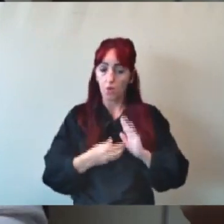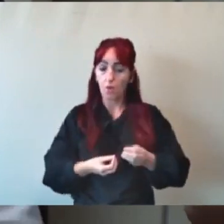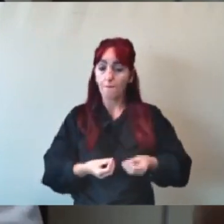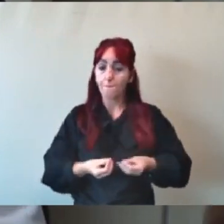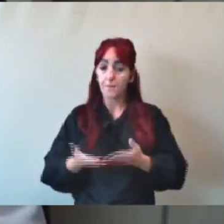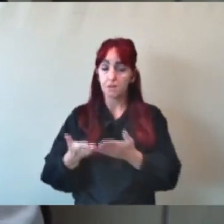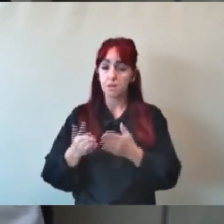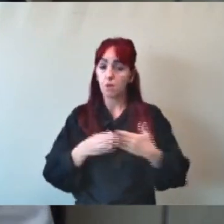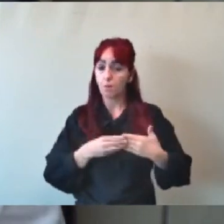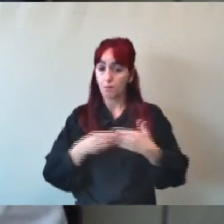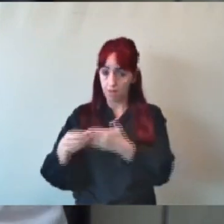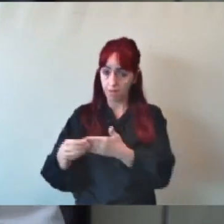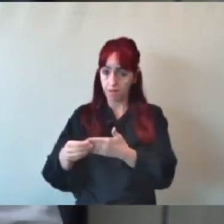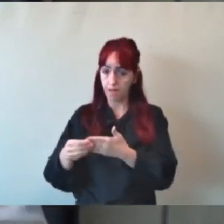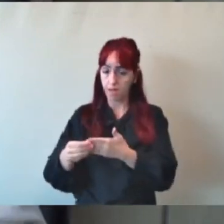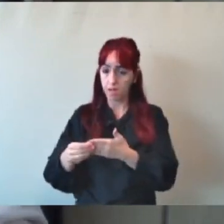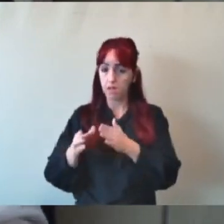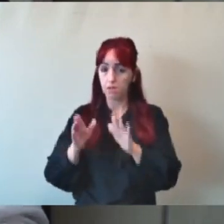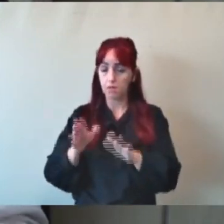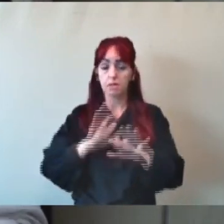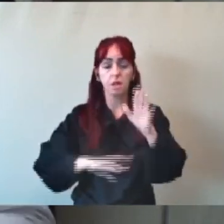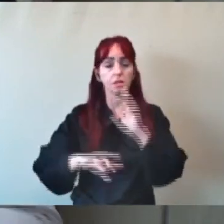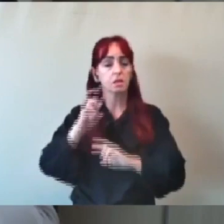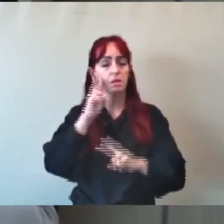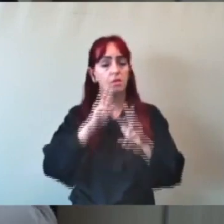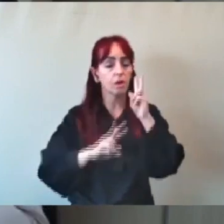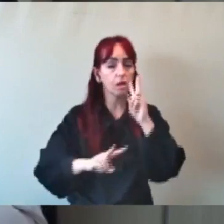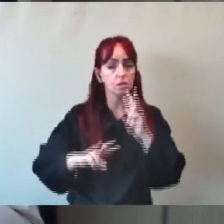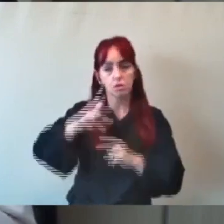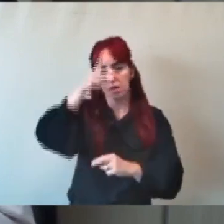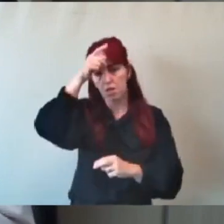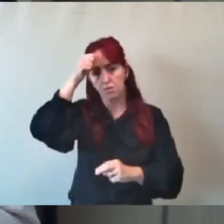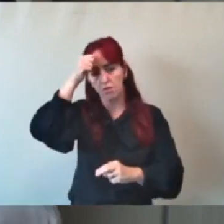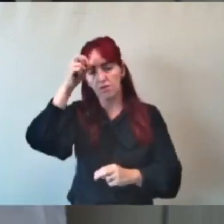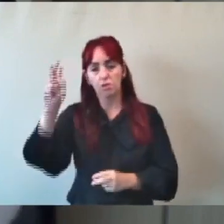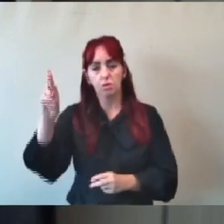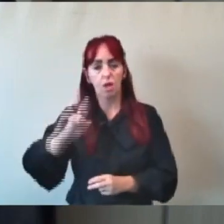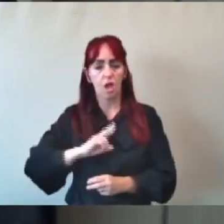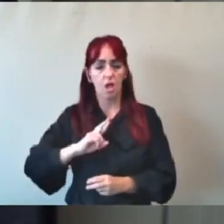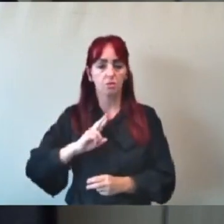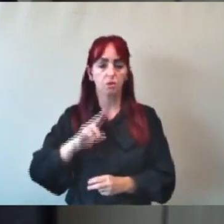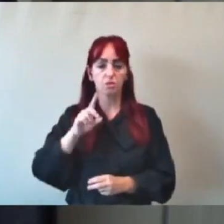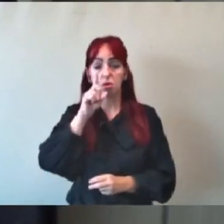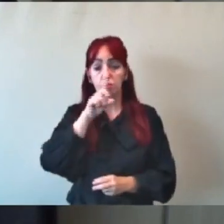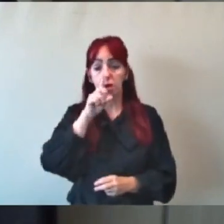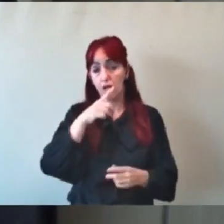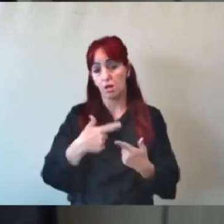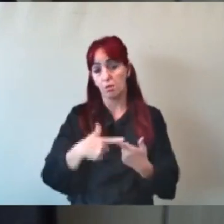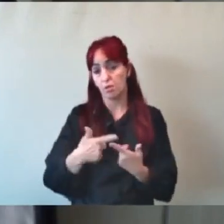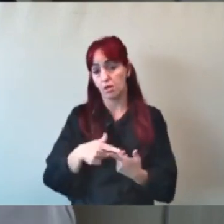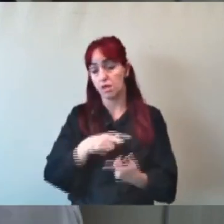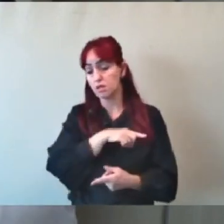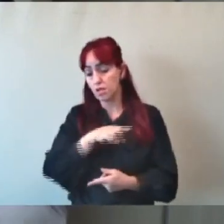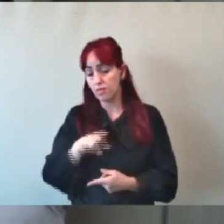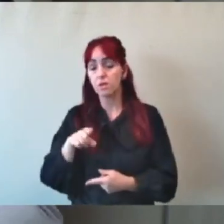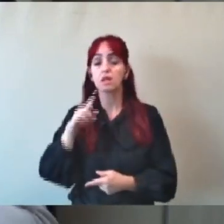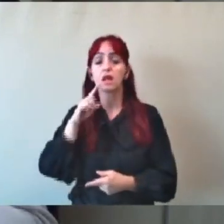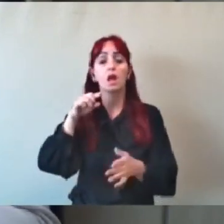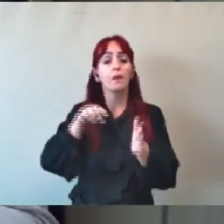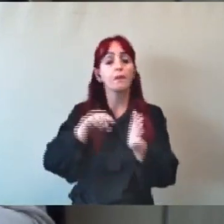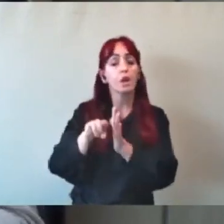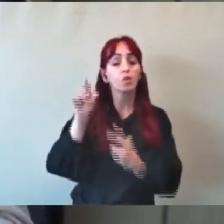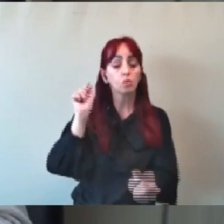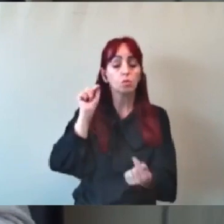muita displicência da prefeitura nas respostas. Porque se você faz uma pergunta objetiva e ela não vem